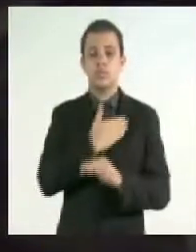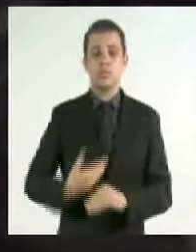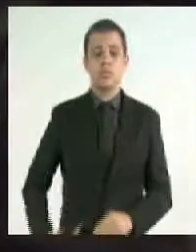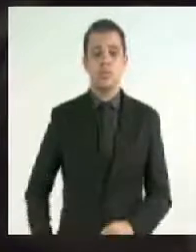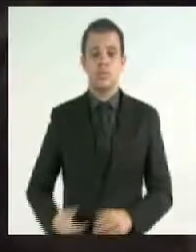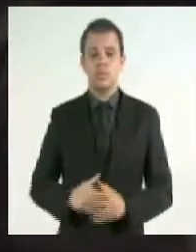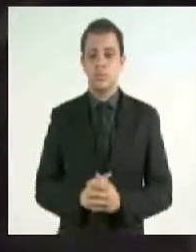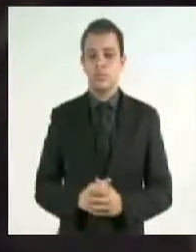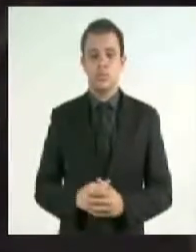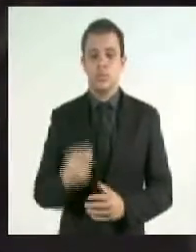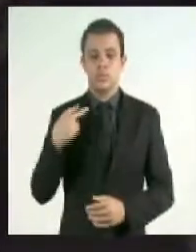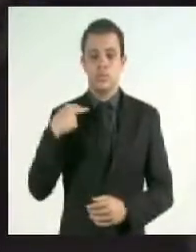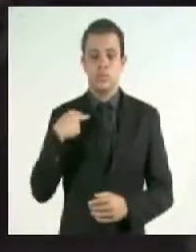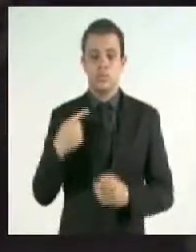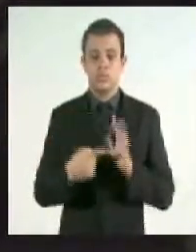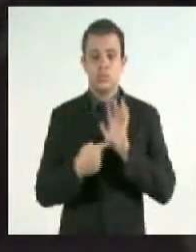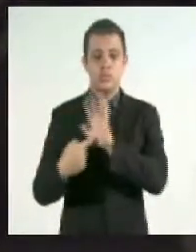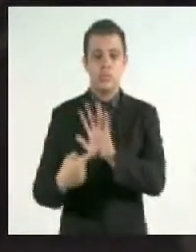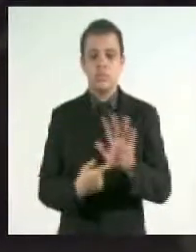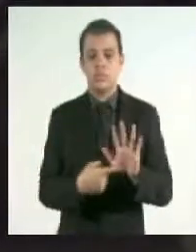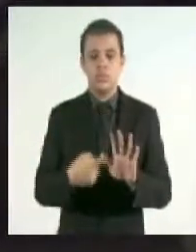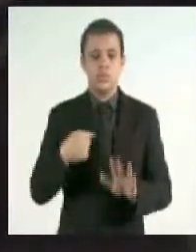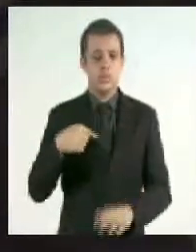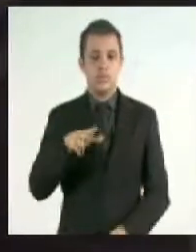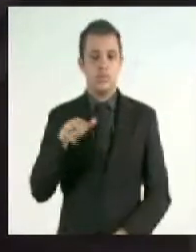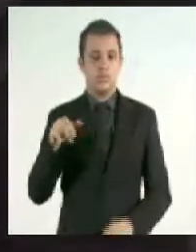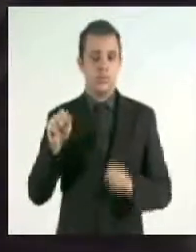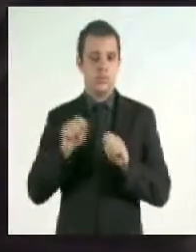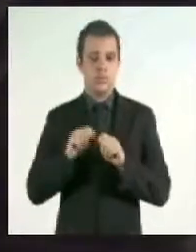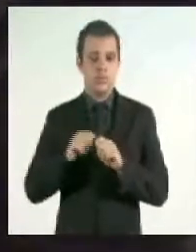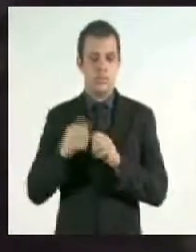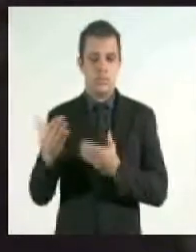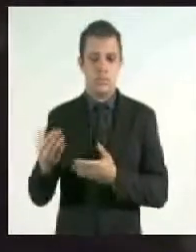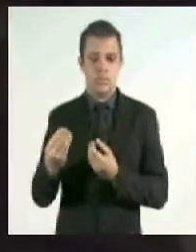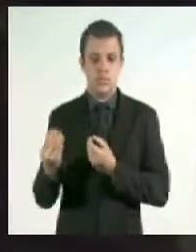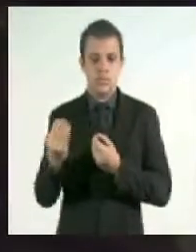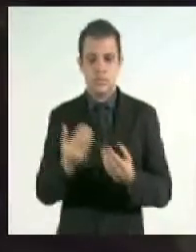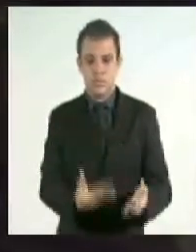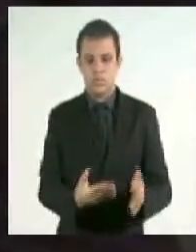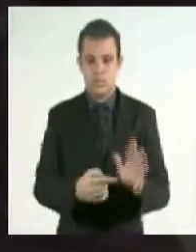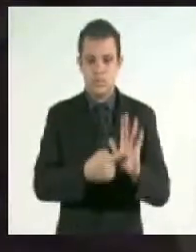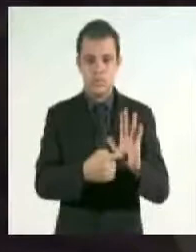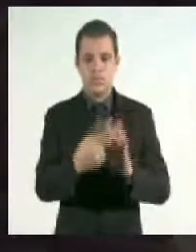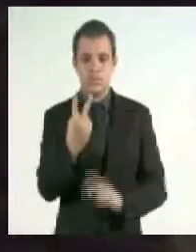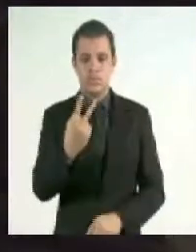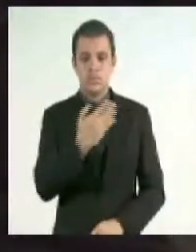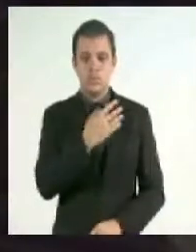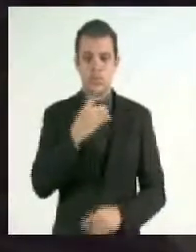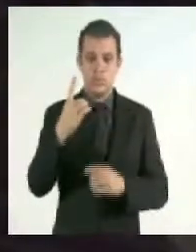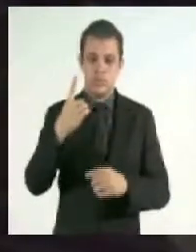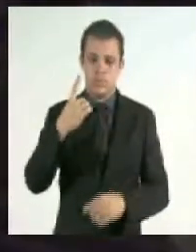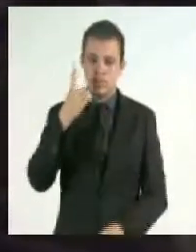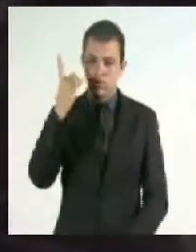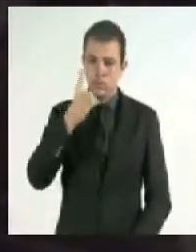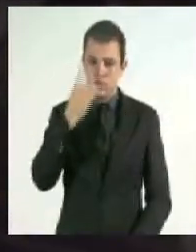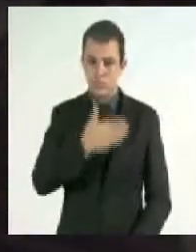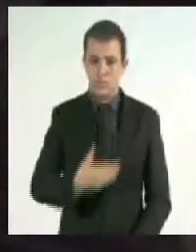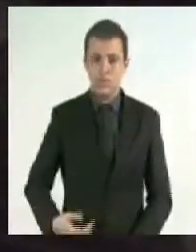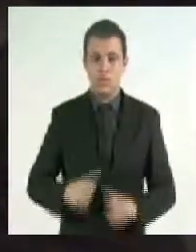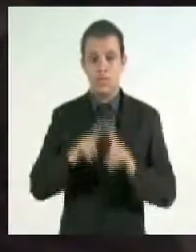jamais dar esse cartaz. Eu jamais, deputado Rogério, daria esse cartaz para 2 deputados do governo. Mas muito obrigado ao governador pela